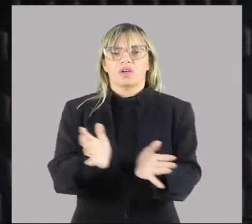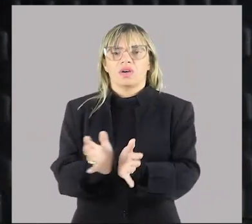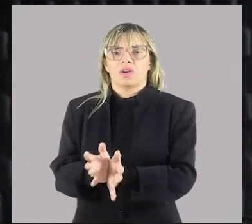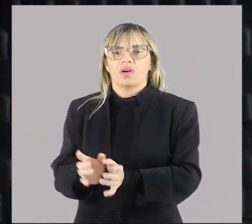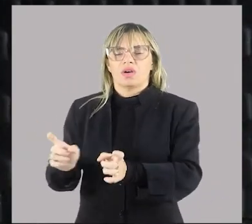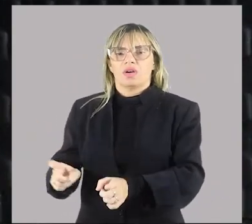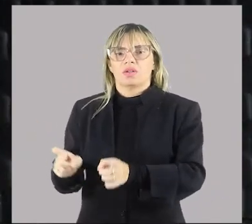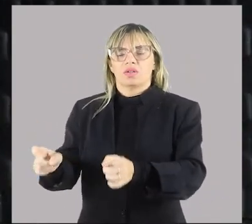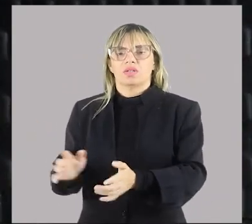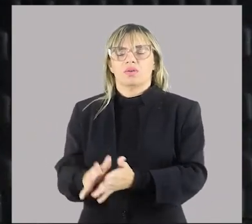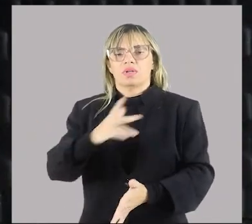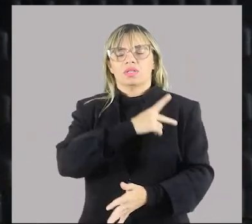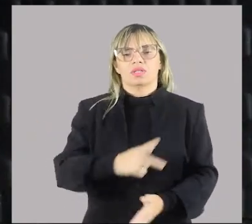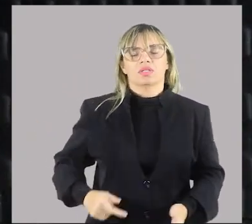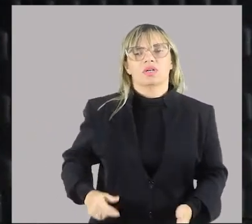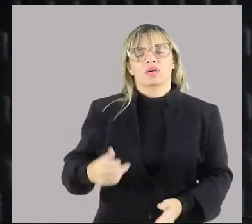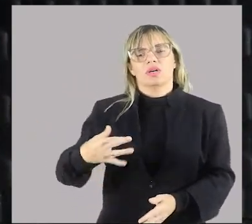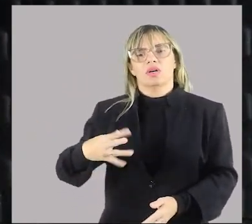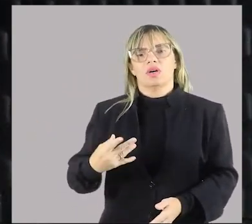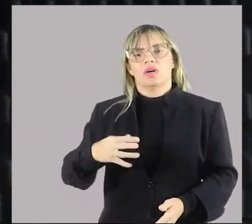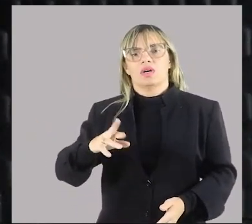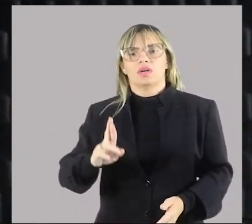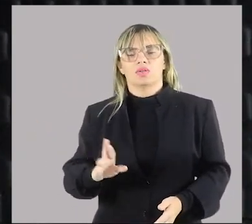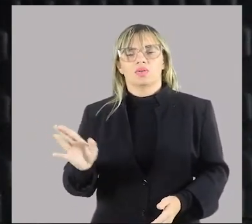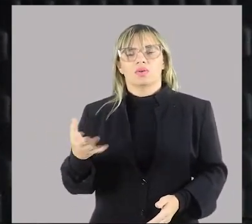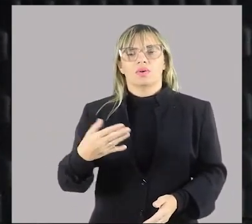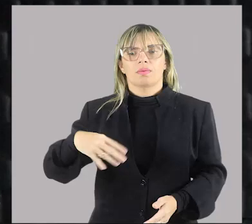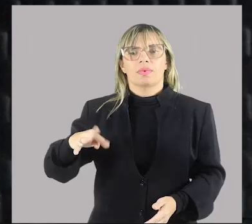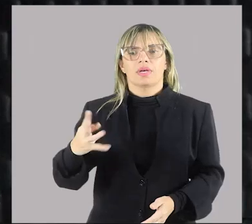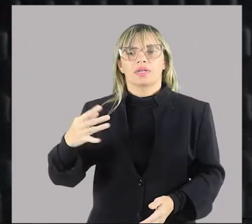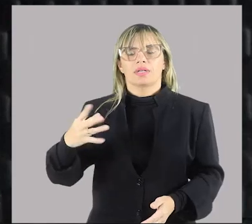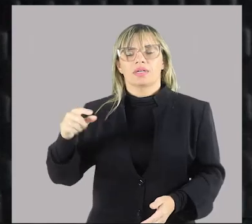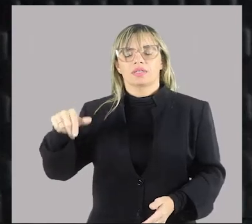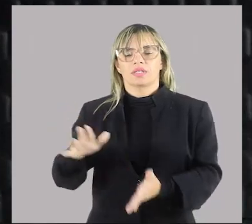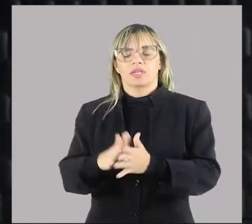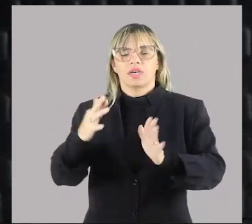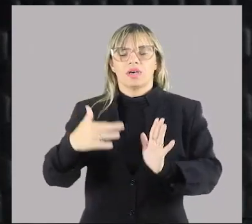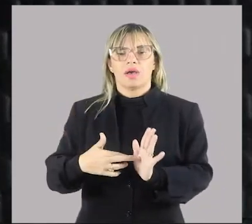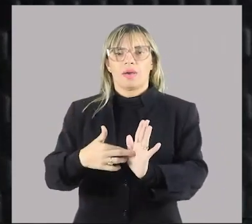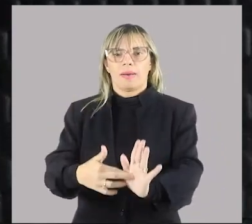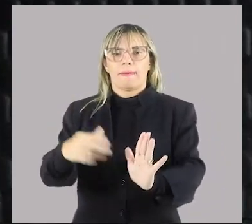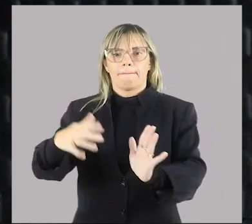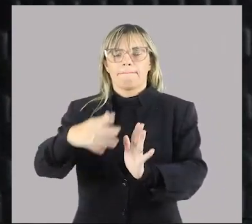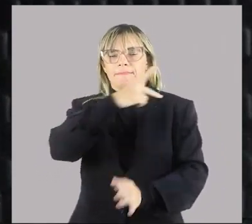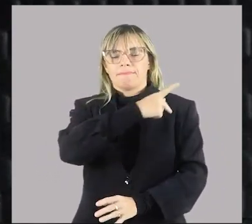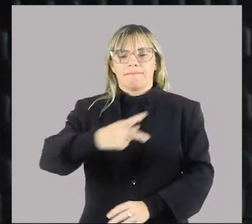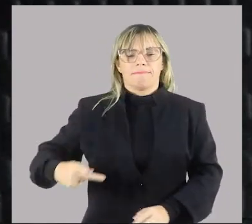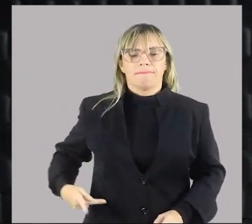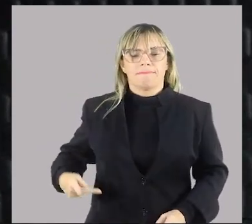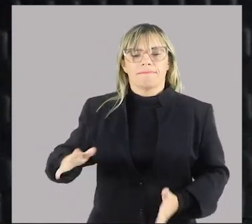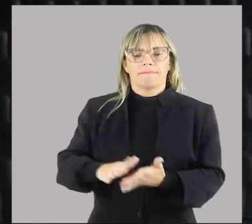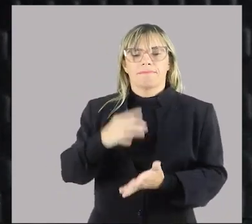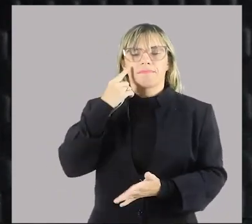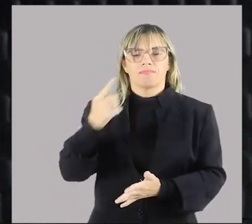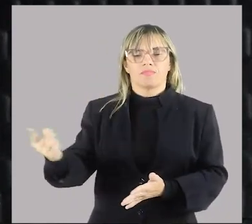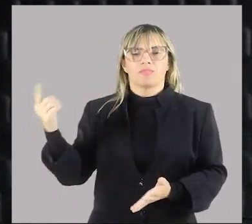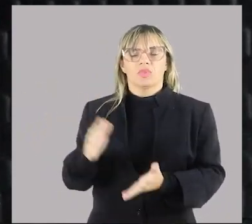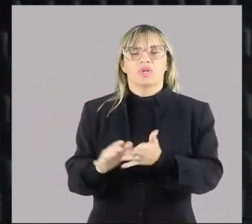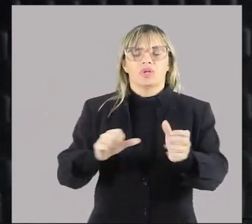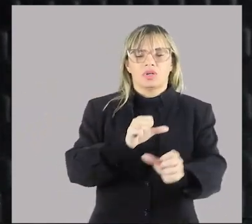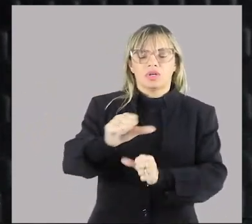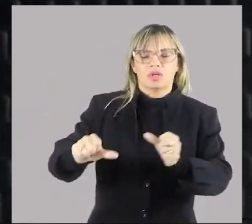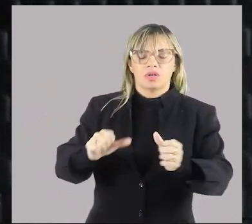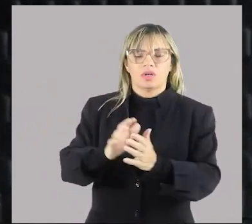Arthur Bernardes, representante do Estado oligárquico. O movimento, além de ser reformista, é um movimento que